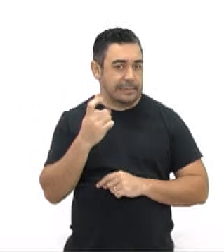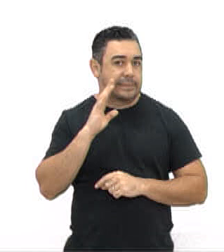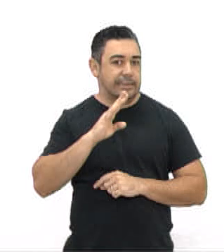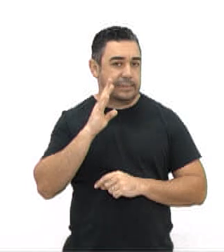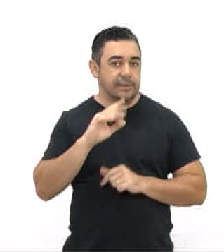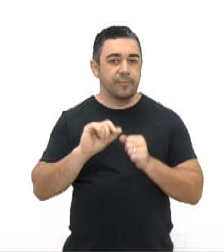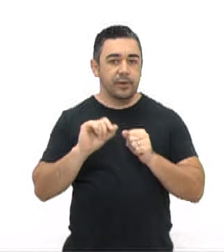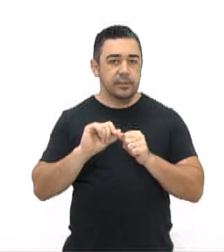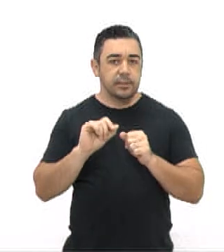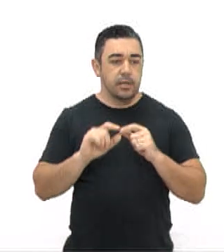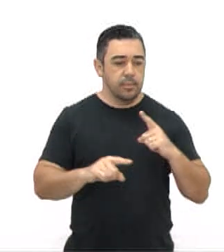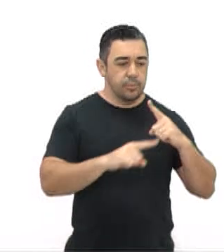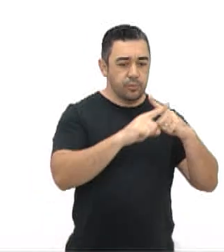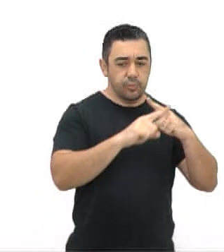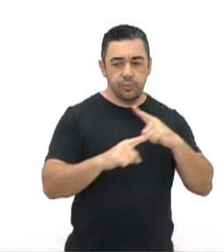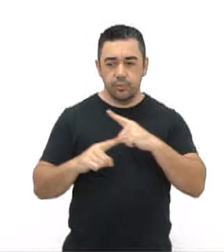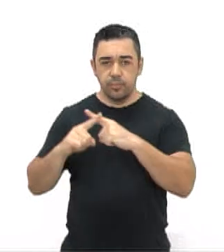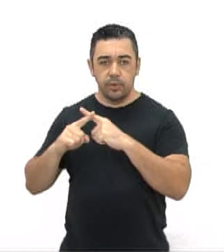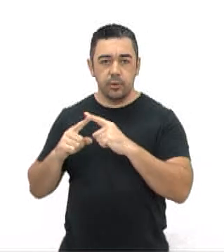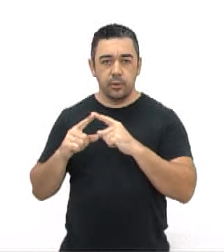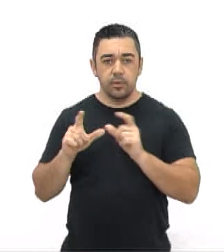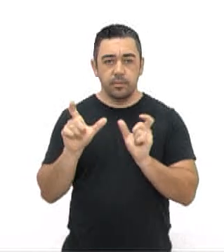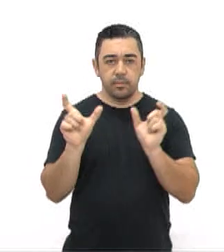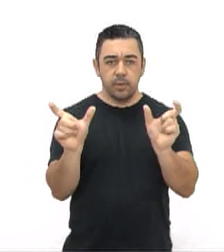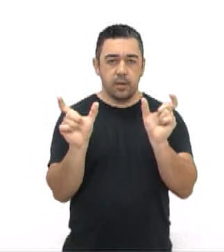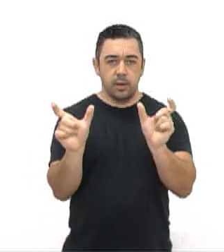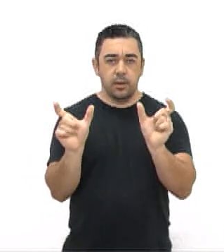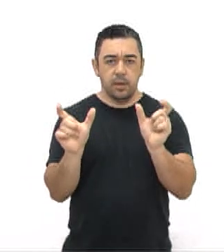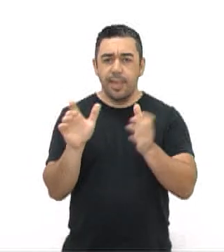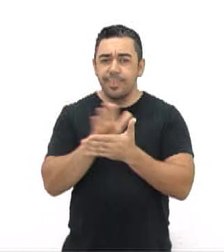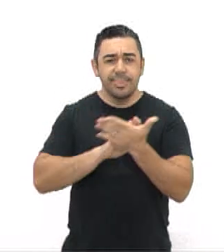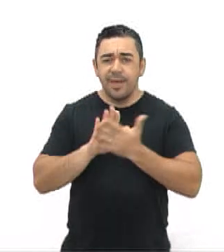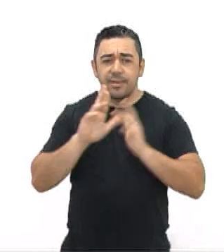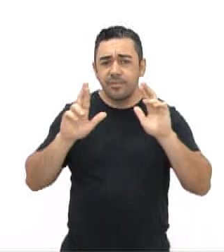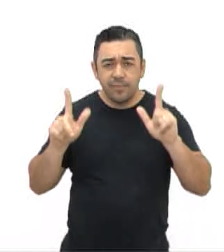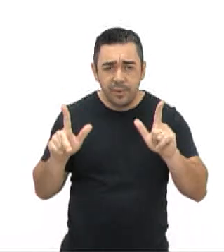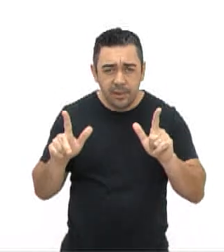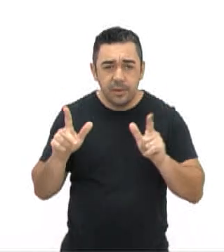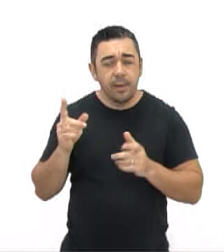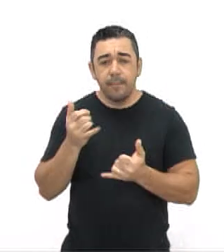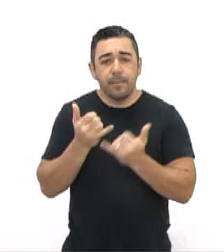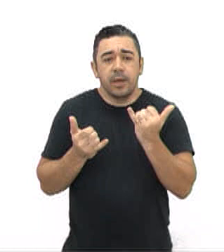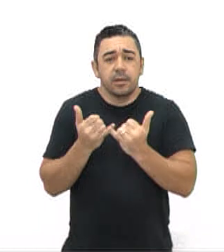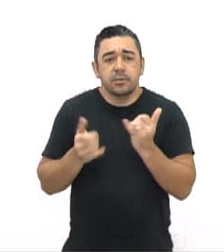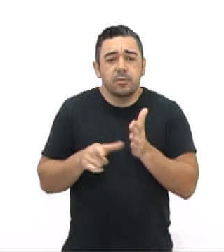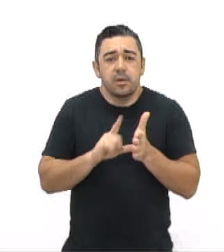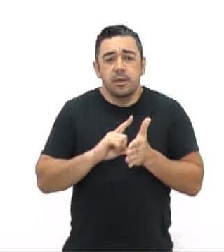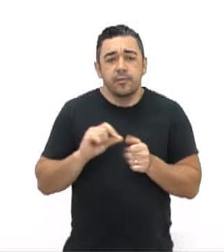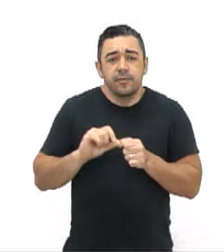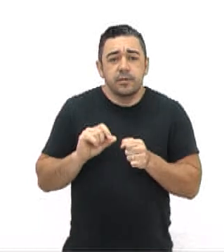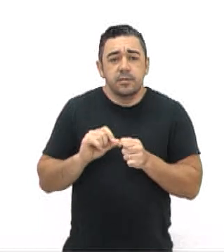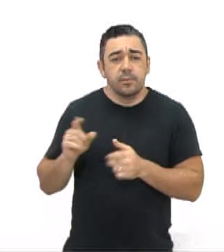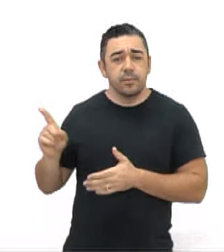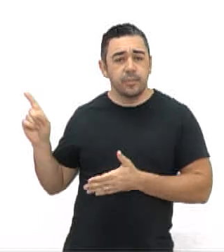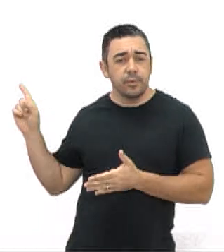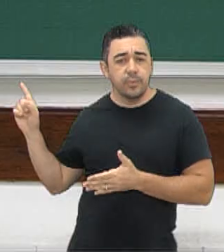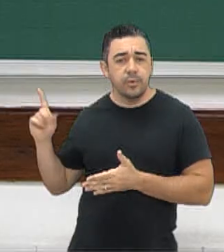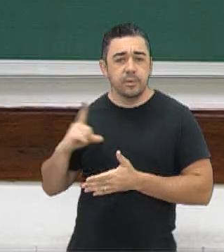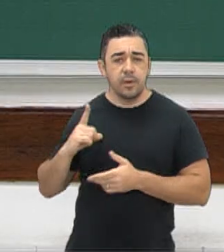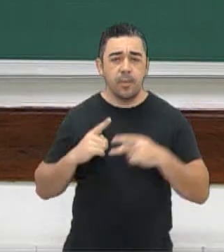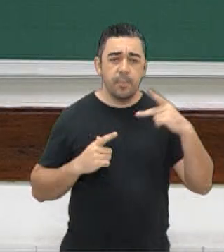vamos multiplicar polinômio por polinômio. Não tem nada de diferente. É muito parecido daquele exercício lá que nós fizemos